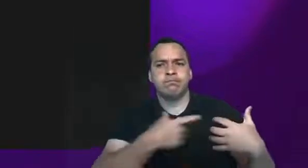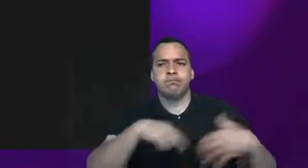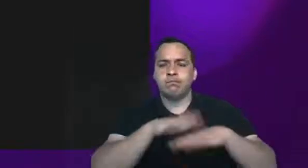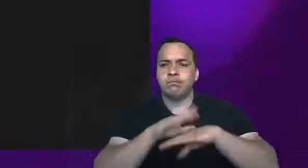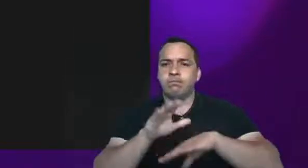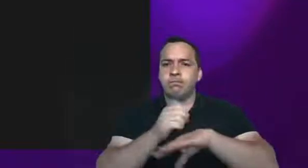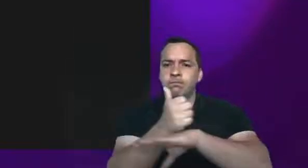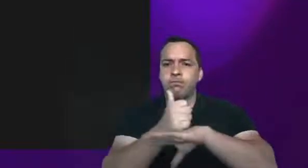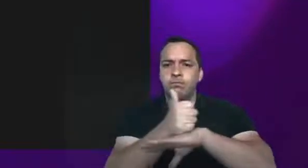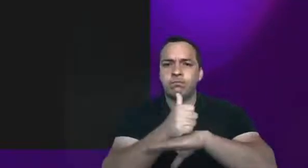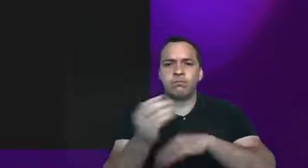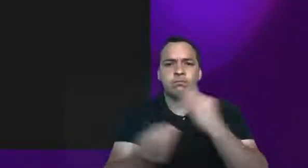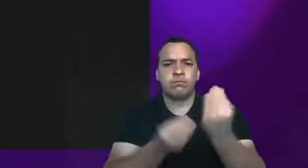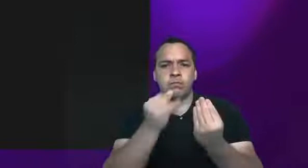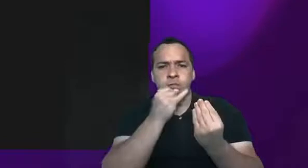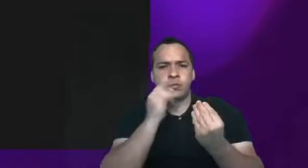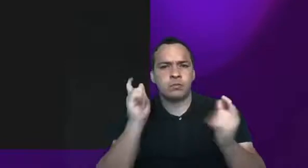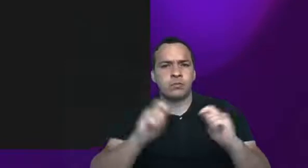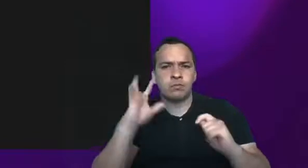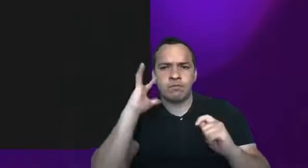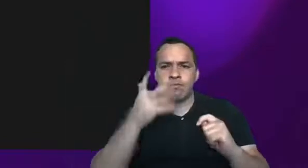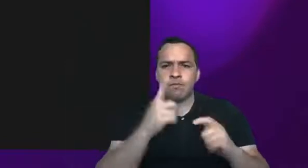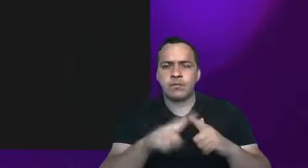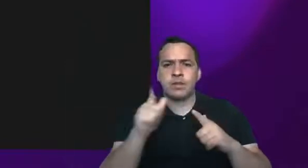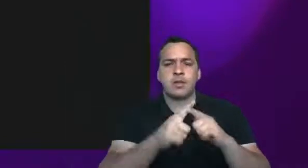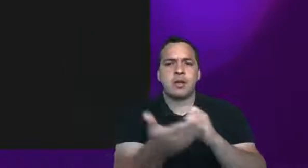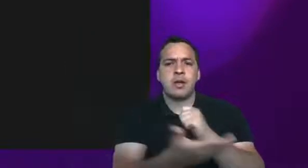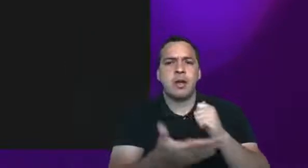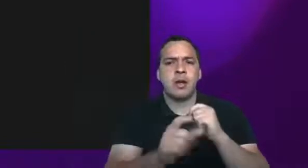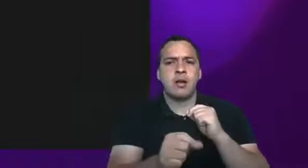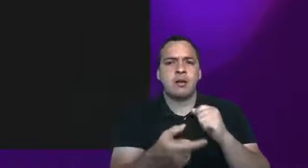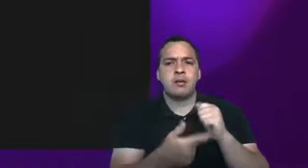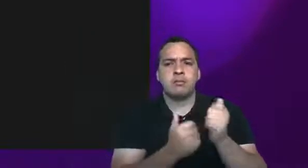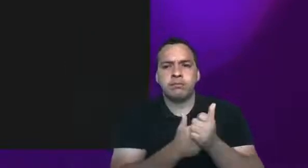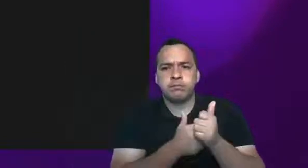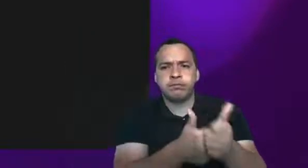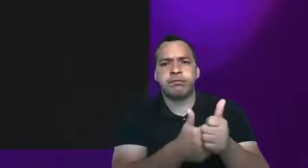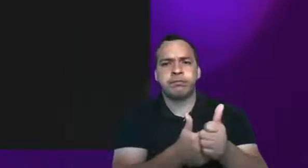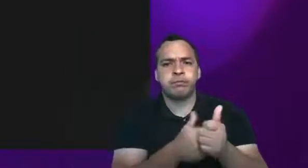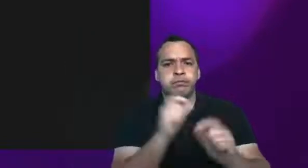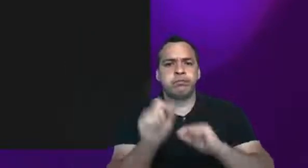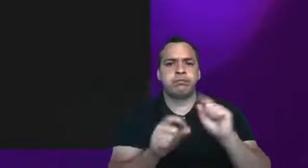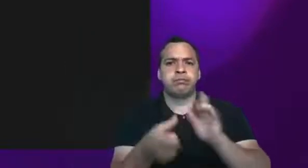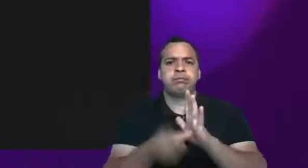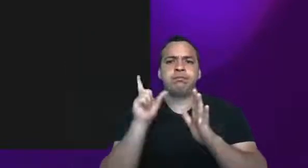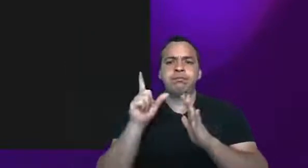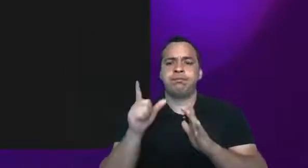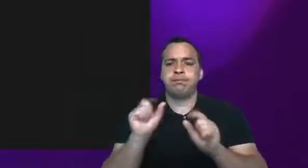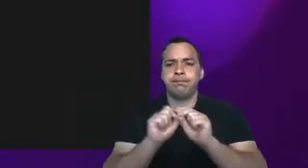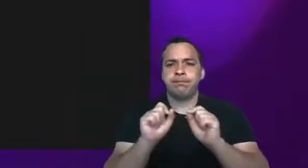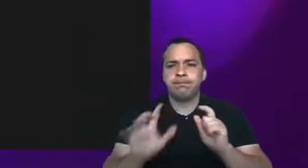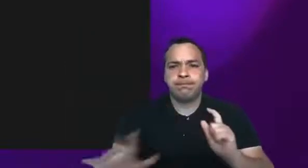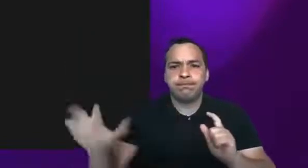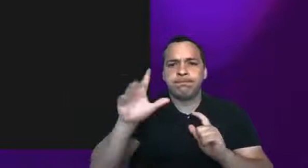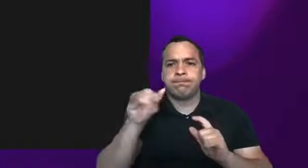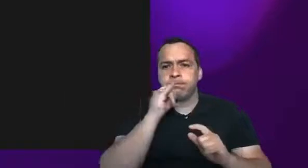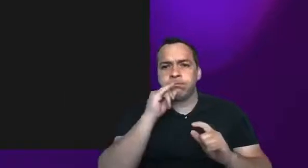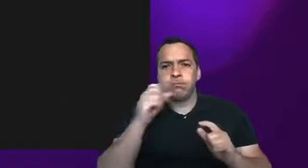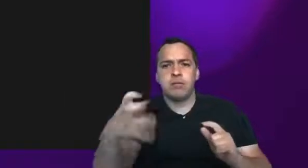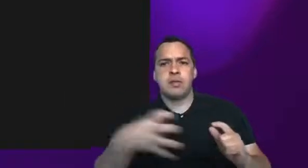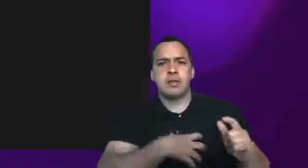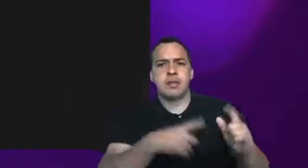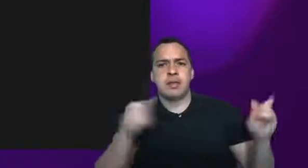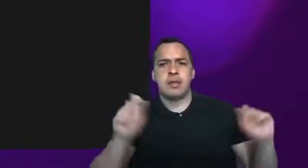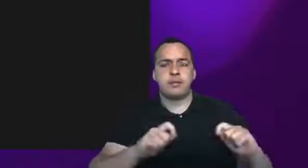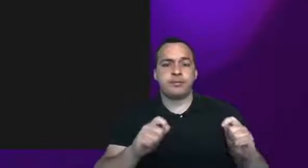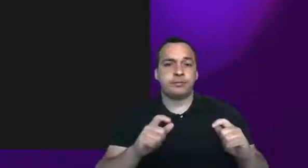muito a favor de resolver a doença de base e uma ressecção ampla, como o transplante nos possibilita. Mas